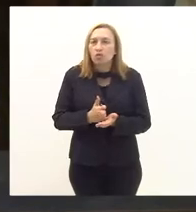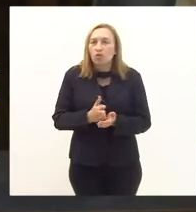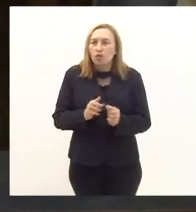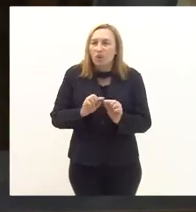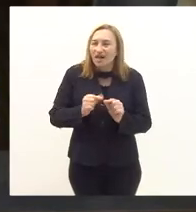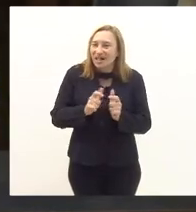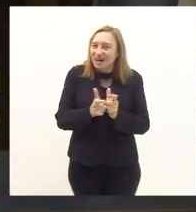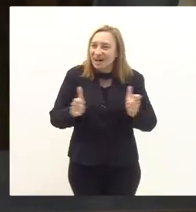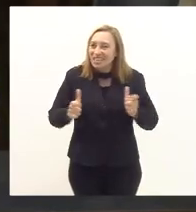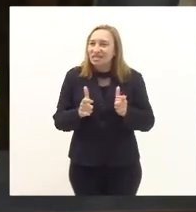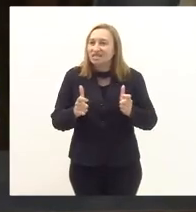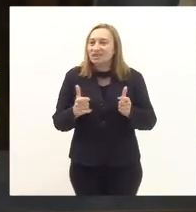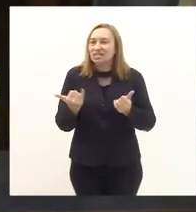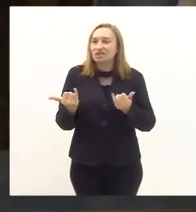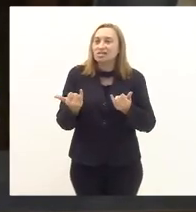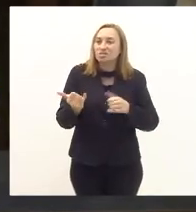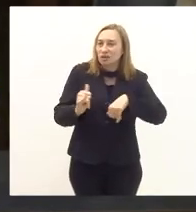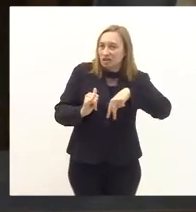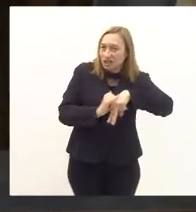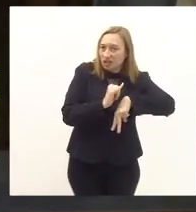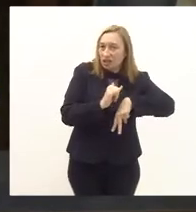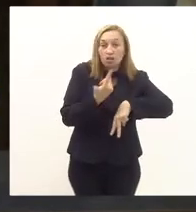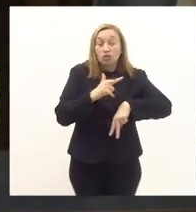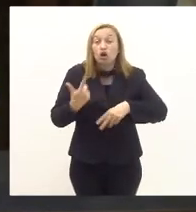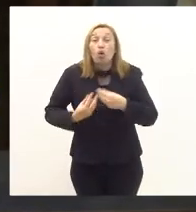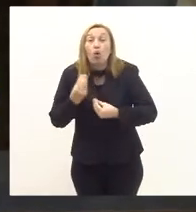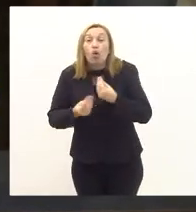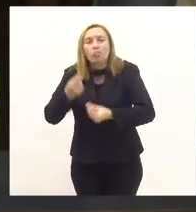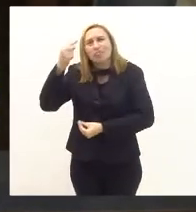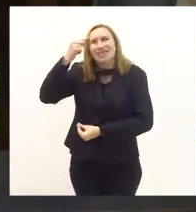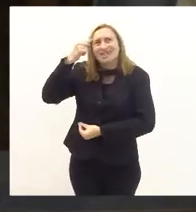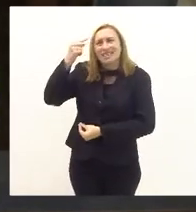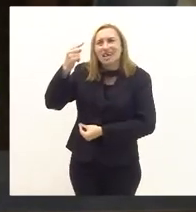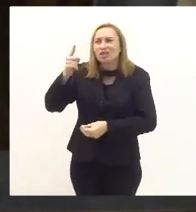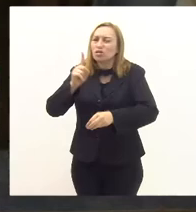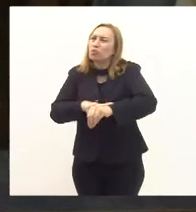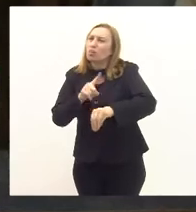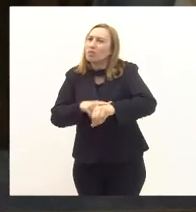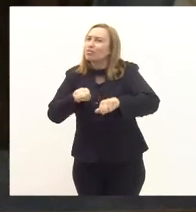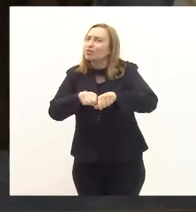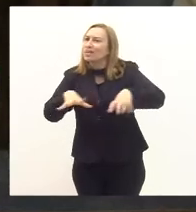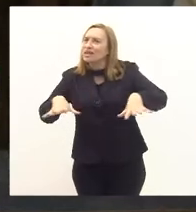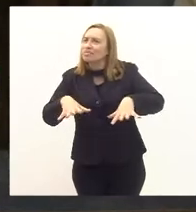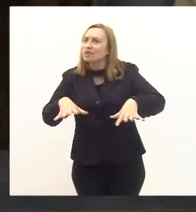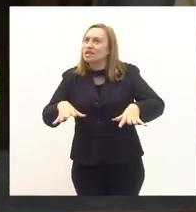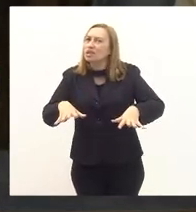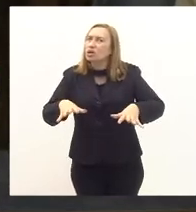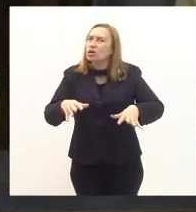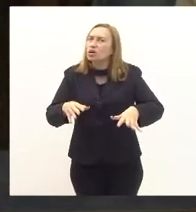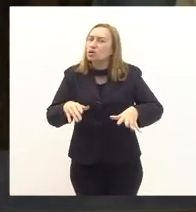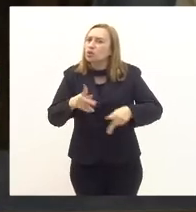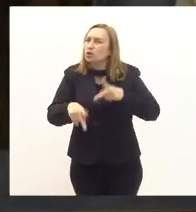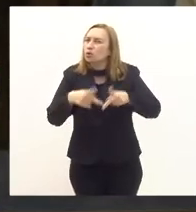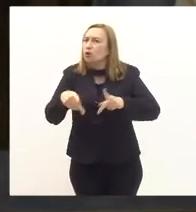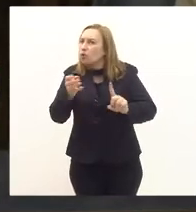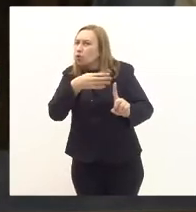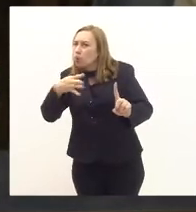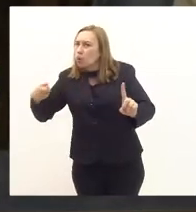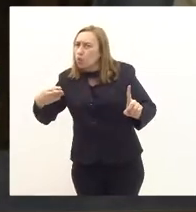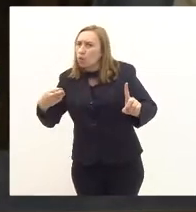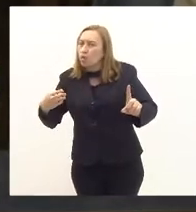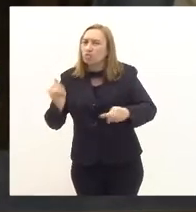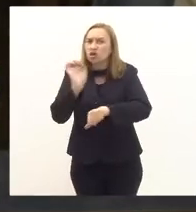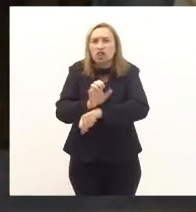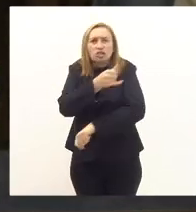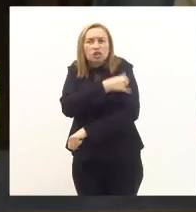à demanda desse atendimento. E aí não tem como não pensar que a gente estava num momento de pandemia e que a população LGBTI no estado do